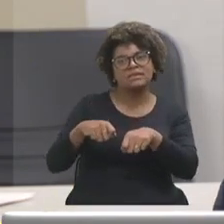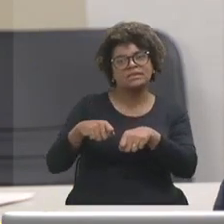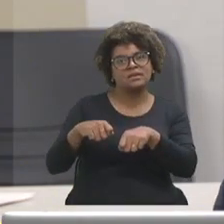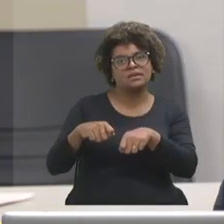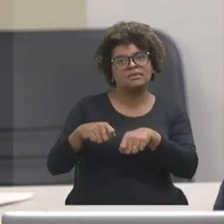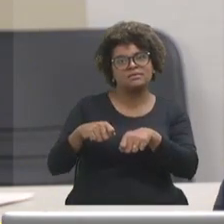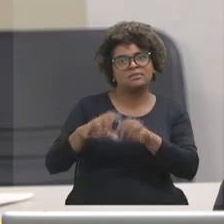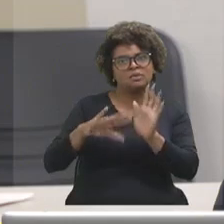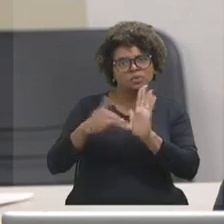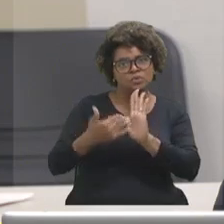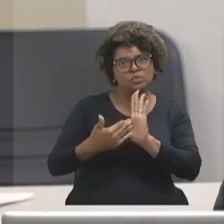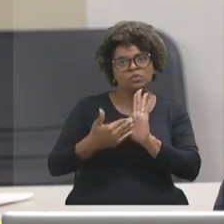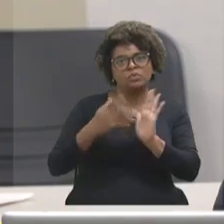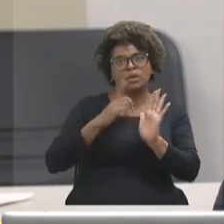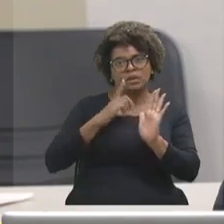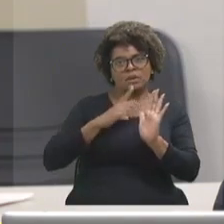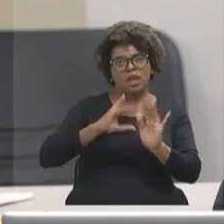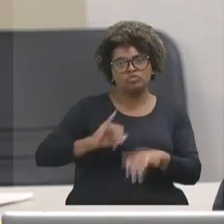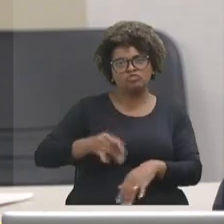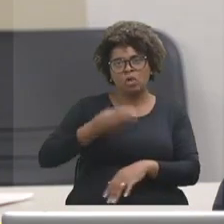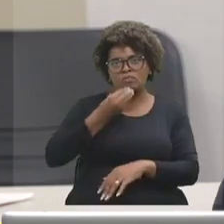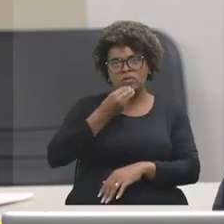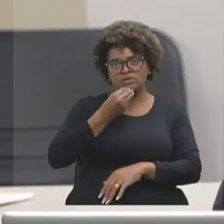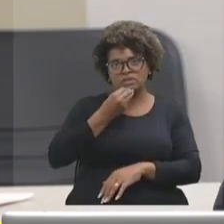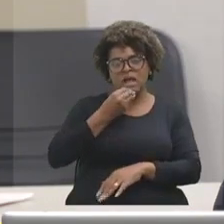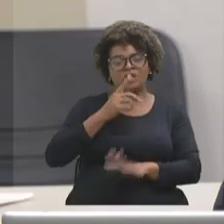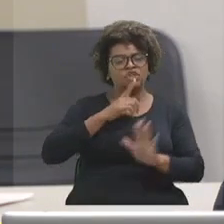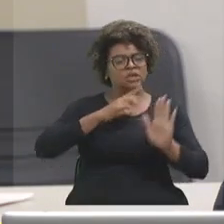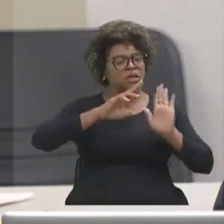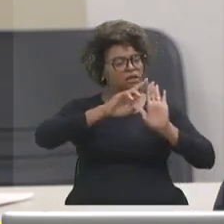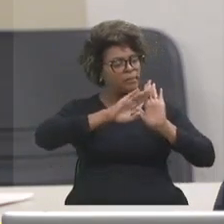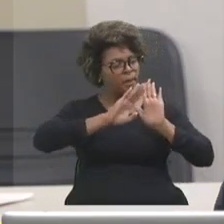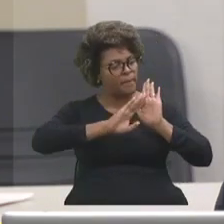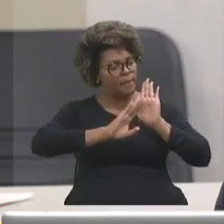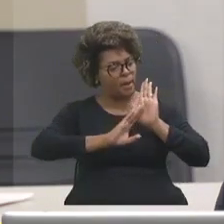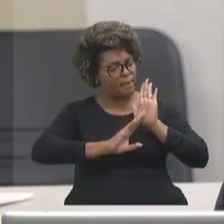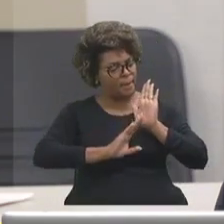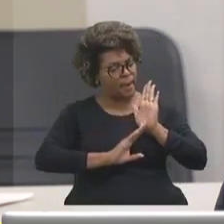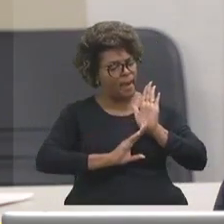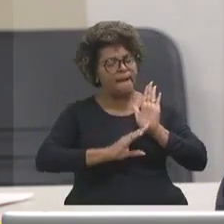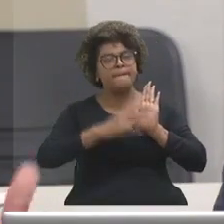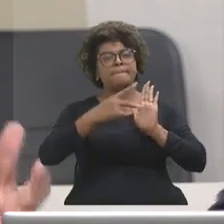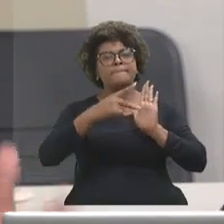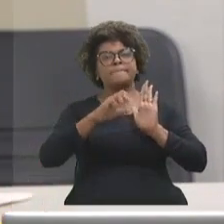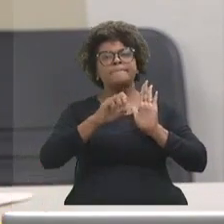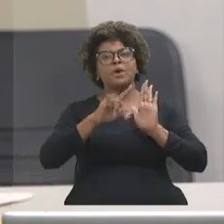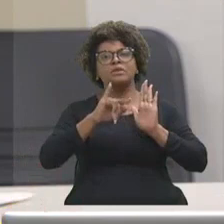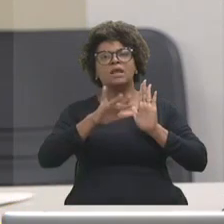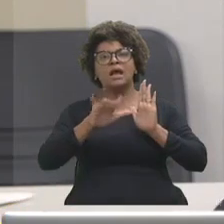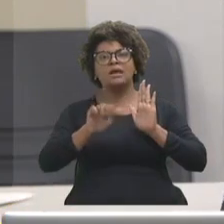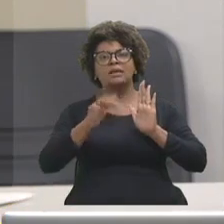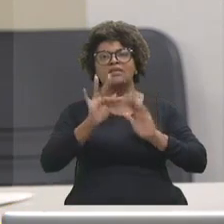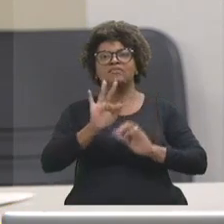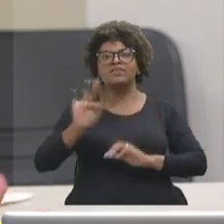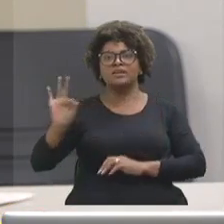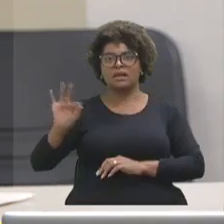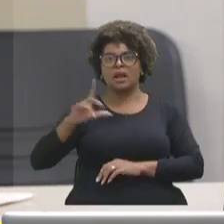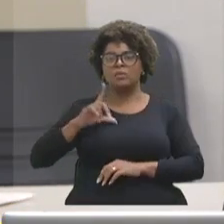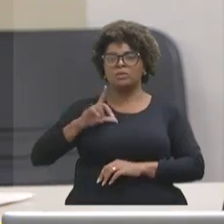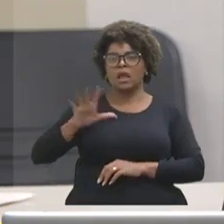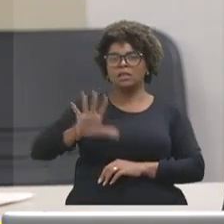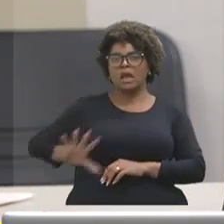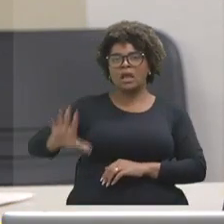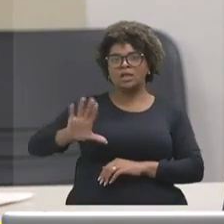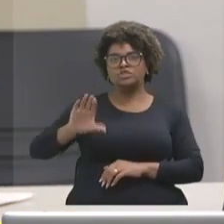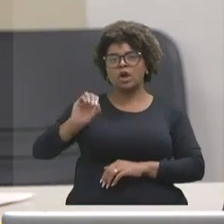dos parâmetros da portaria Federal nós consigamos até na região que é uma região oeste tem